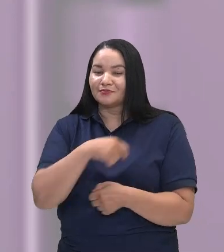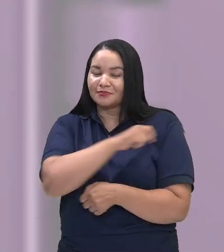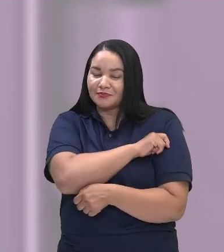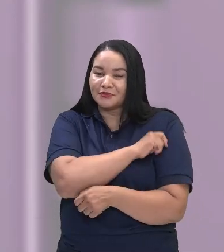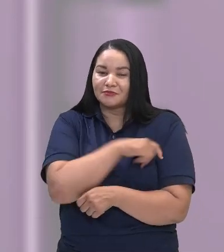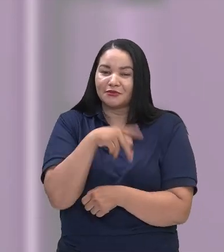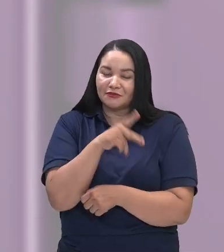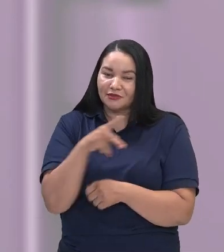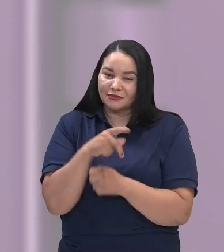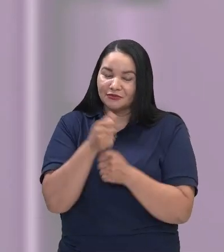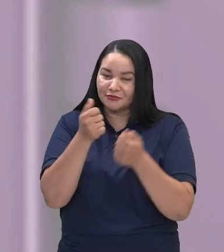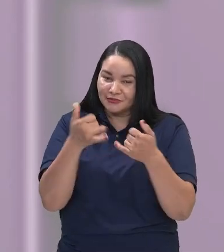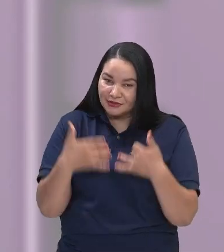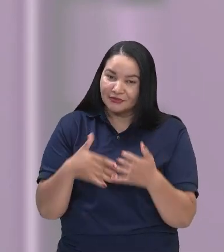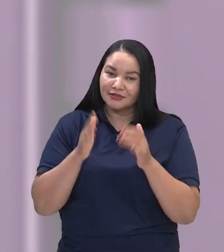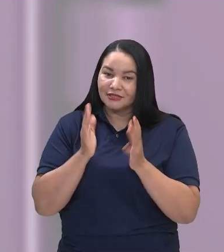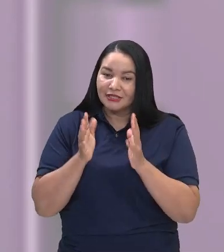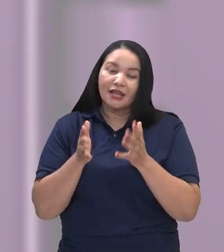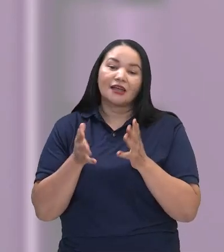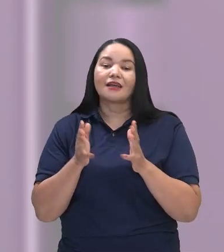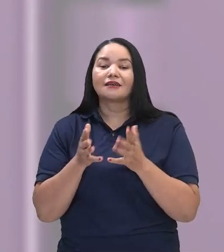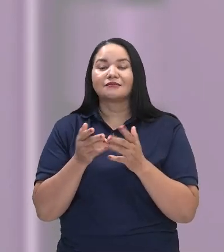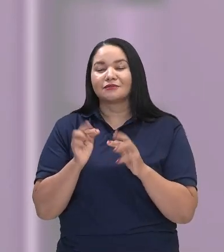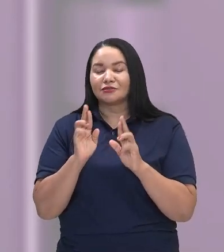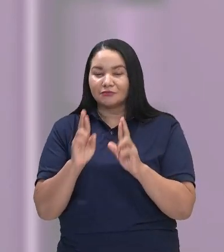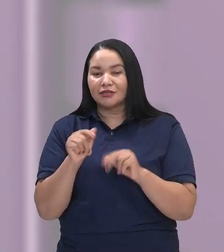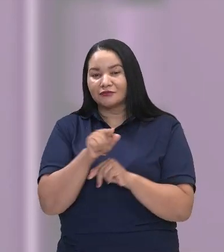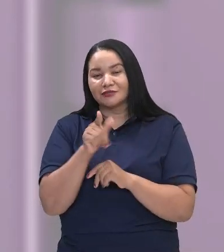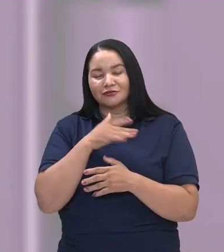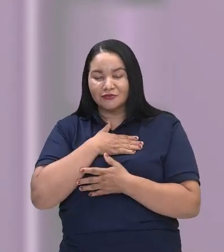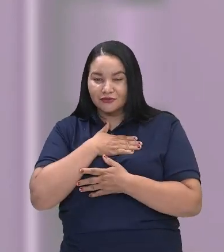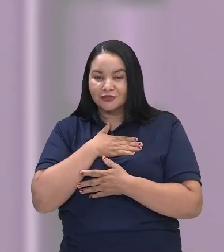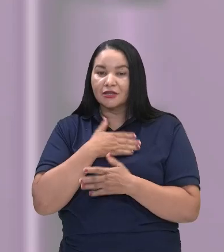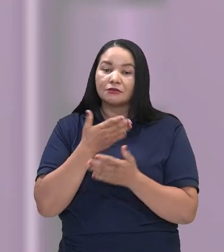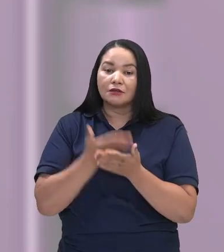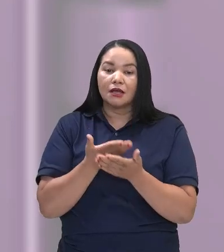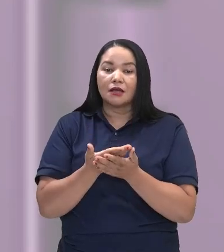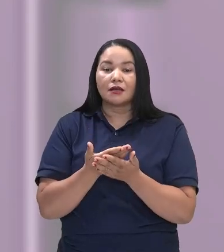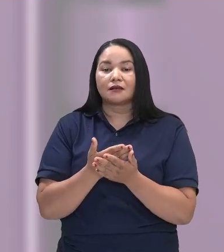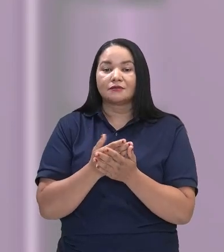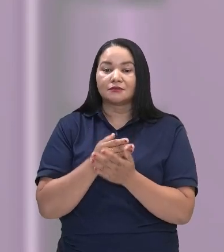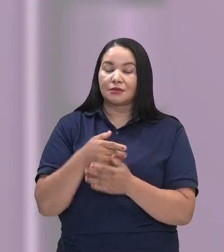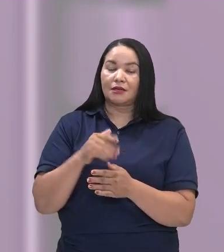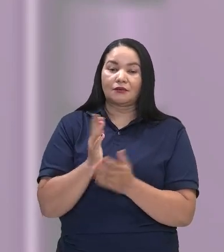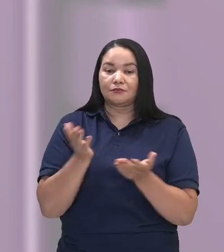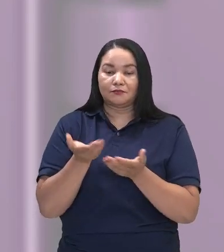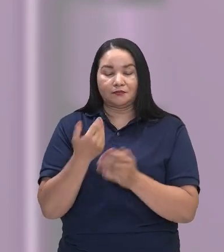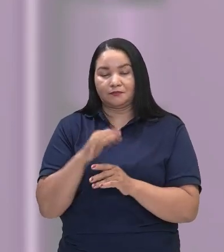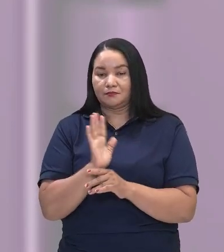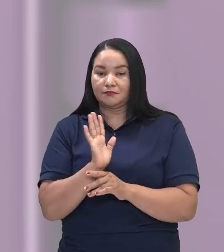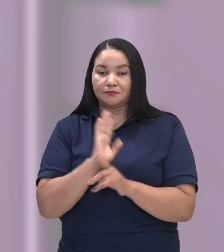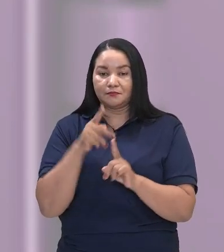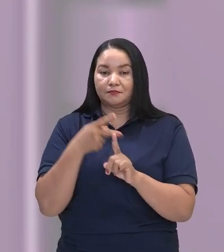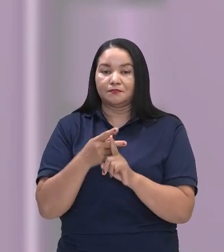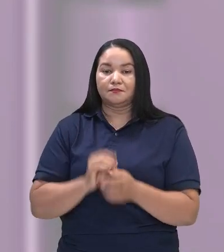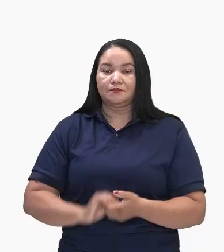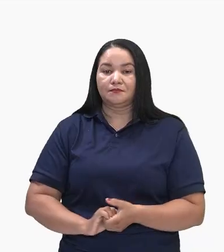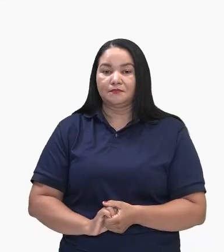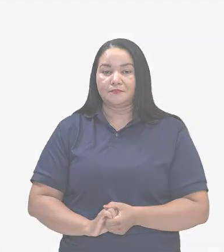Paulo tinha para trazer para você nessa aula, tá? Espero que vocês tenham gostado da aula e assim eu vou me despedindo por aqui. Até a nossa próxima aula.